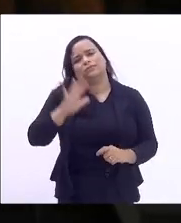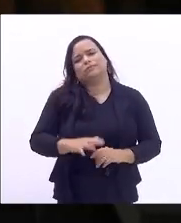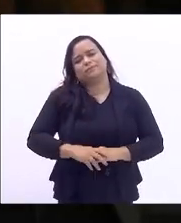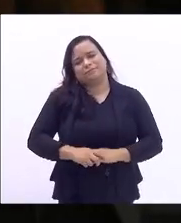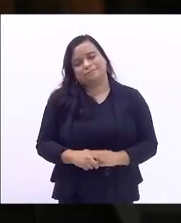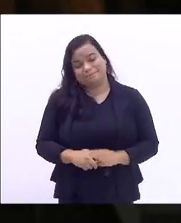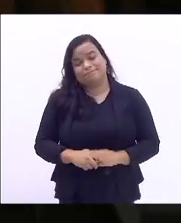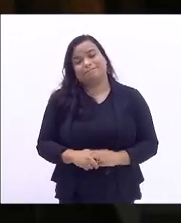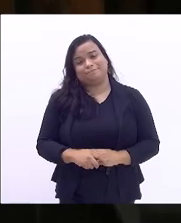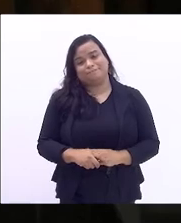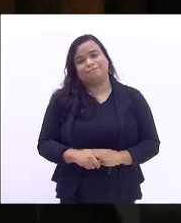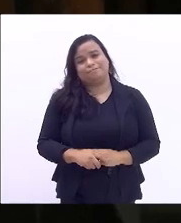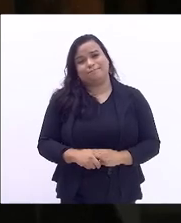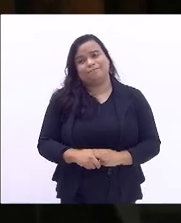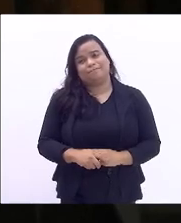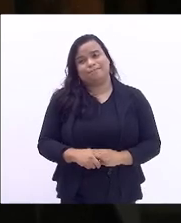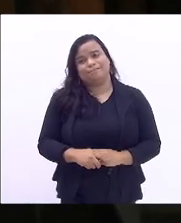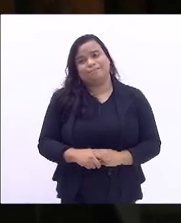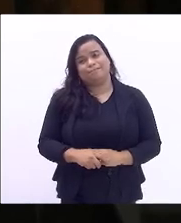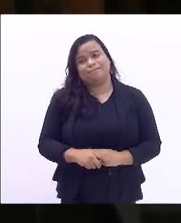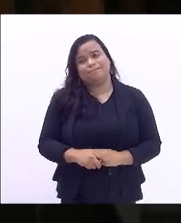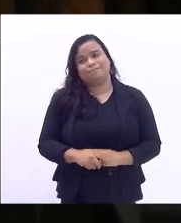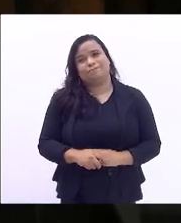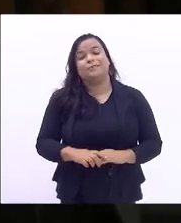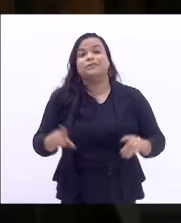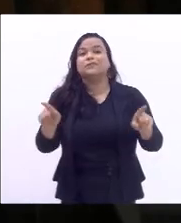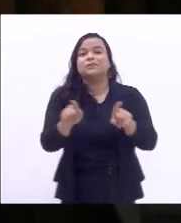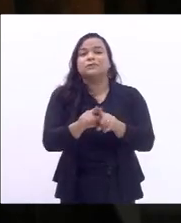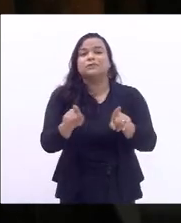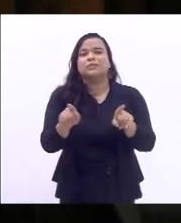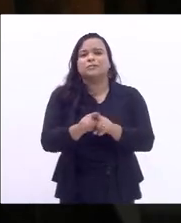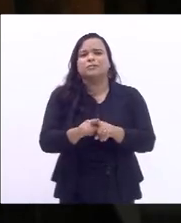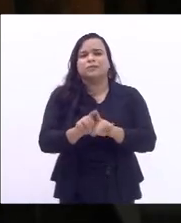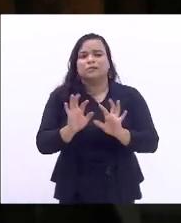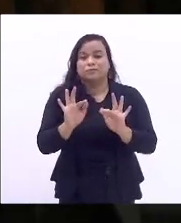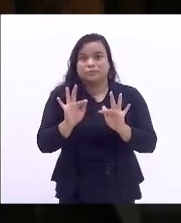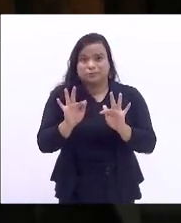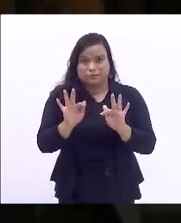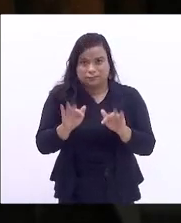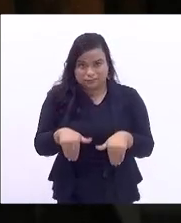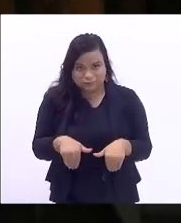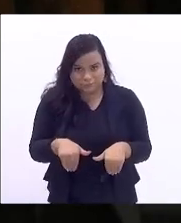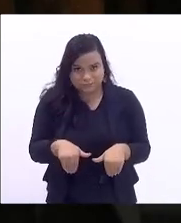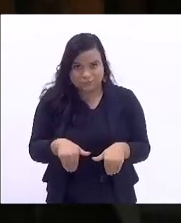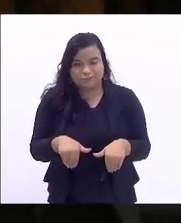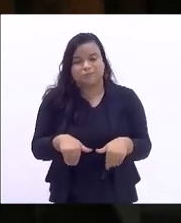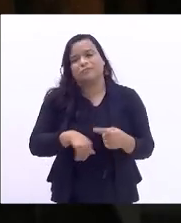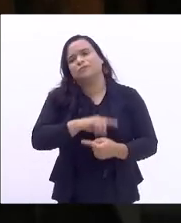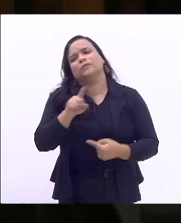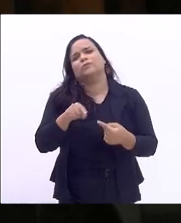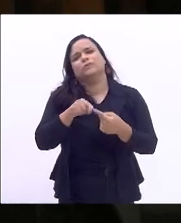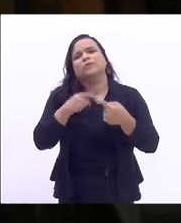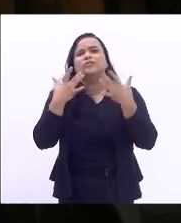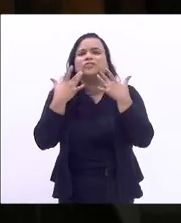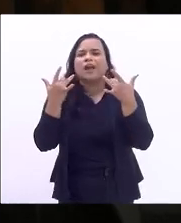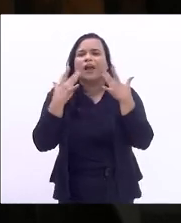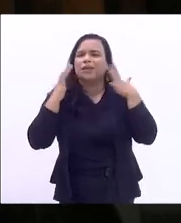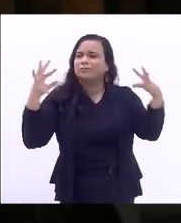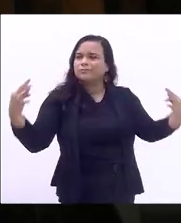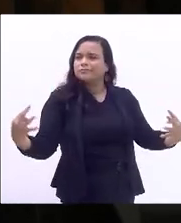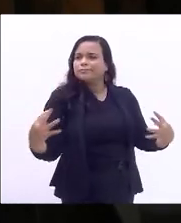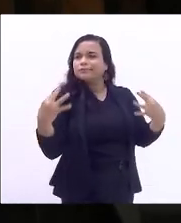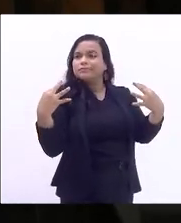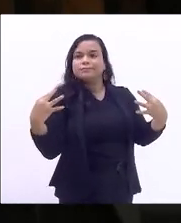o hino o fechar dos panos no sentido do teatro